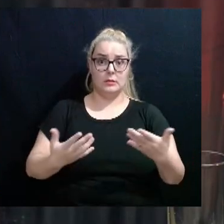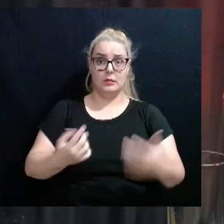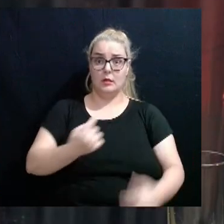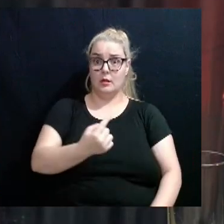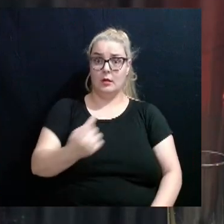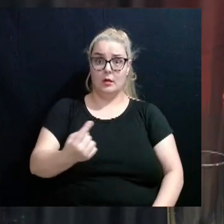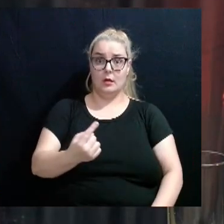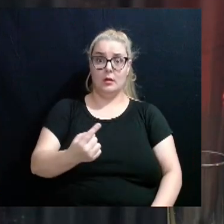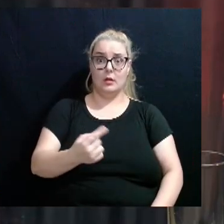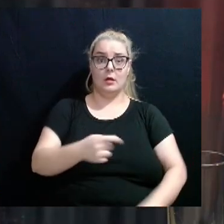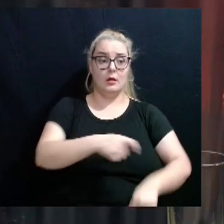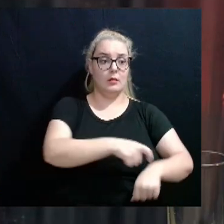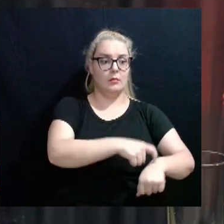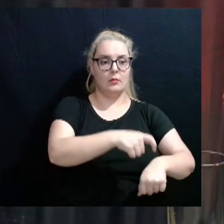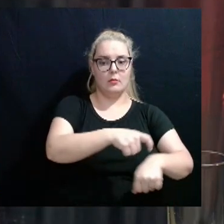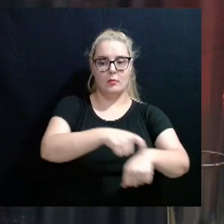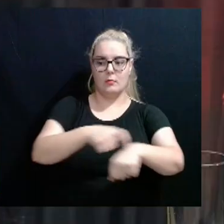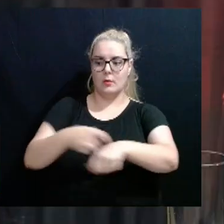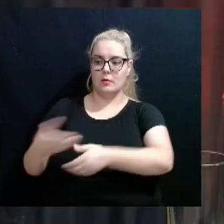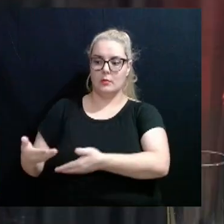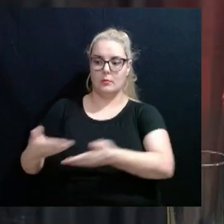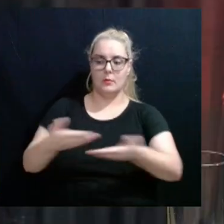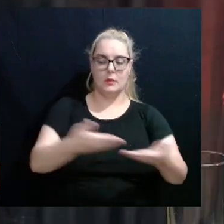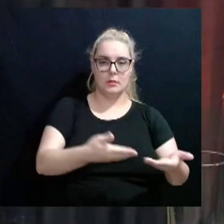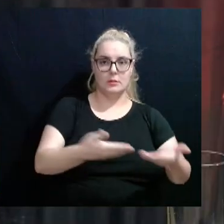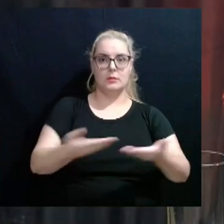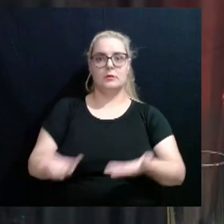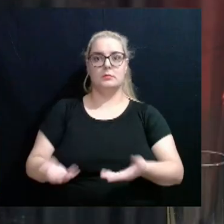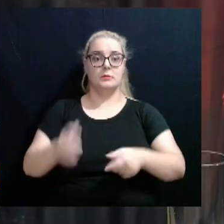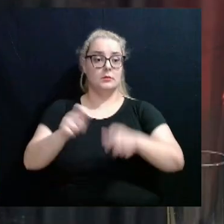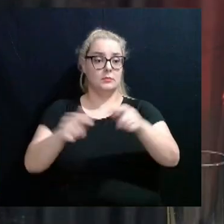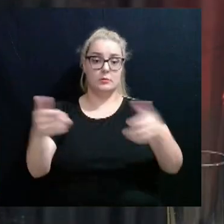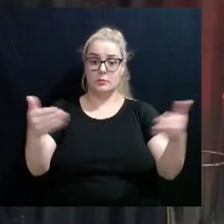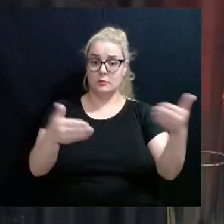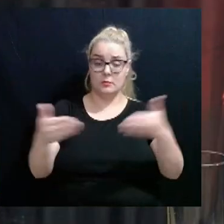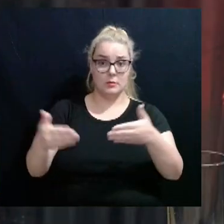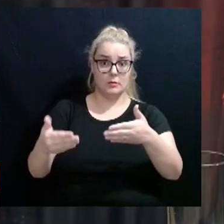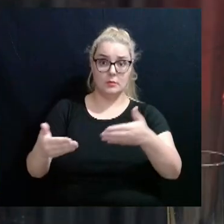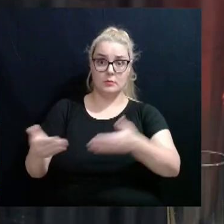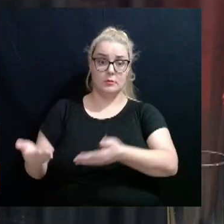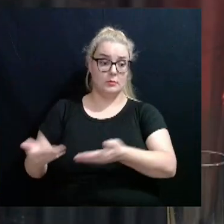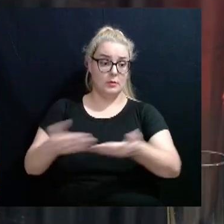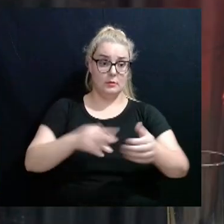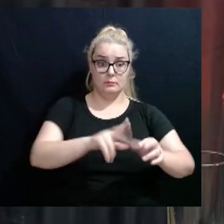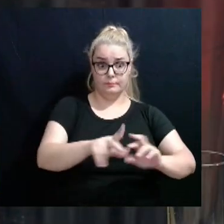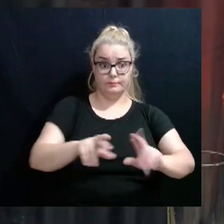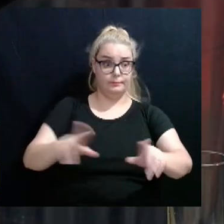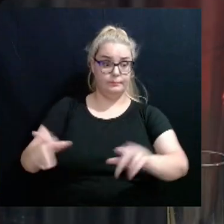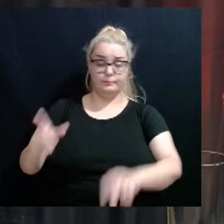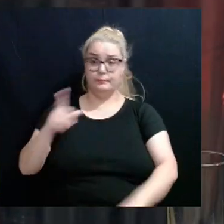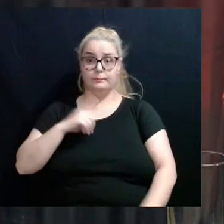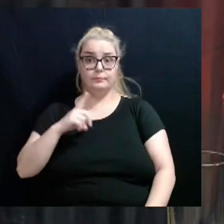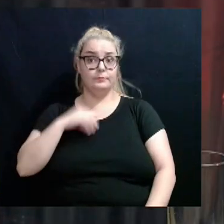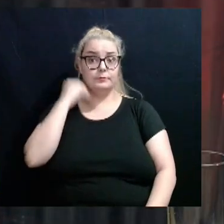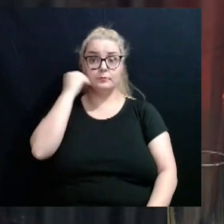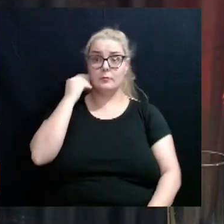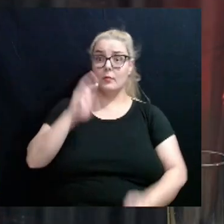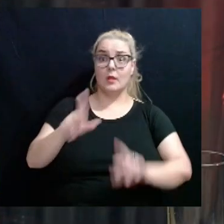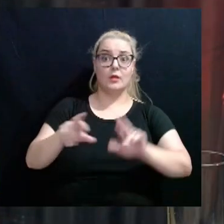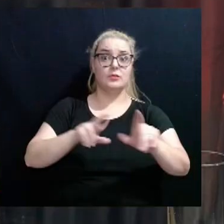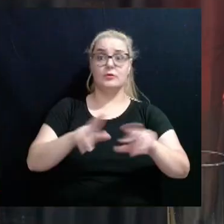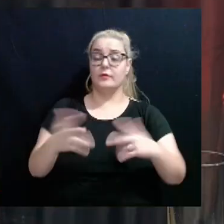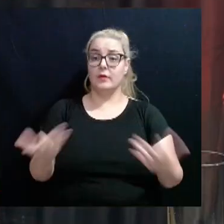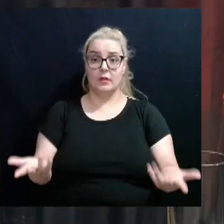sessão, e as pessoas às vezes participam de sessões diferentes e têm experiências diferentes, Uhum. né,